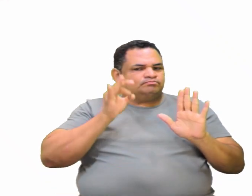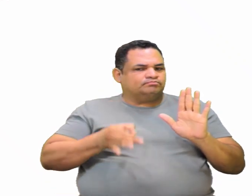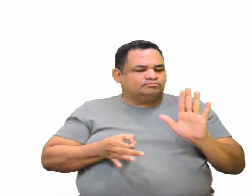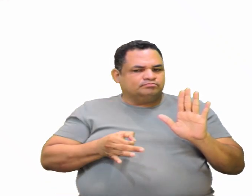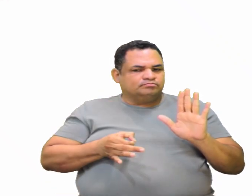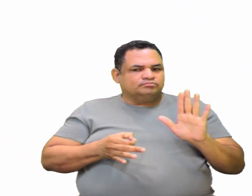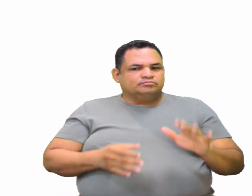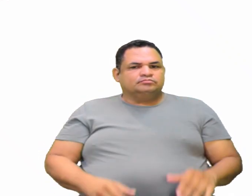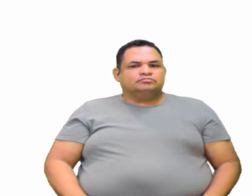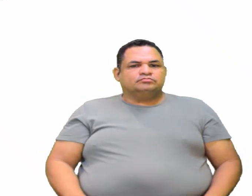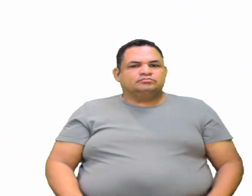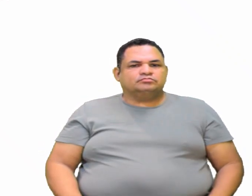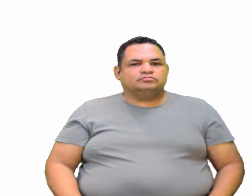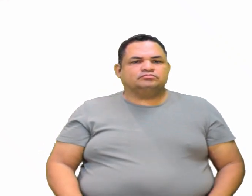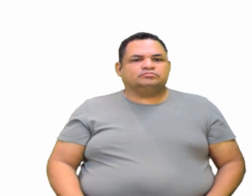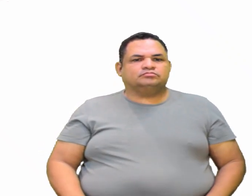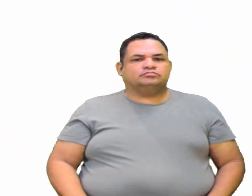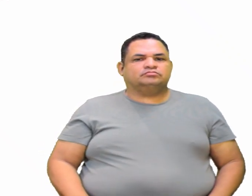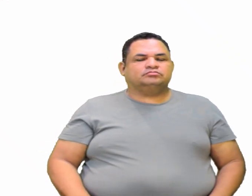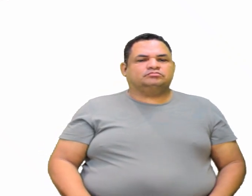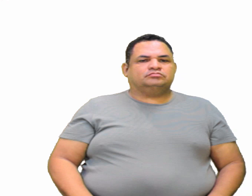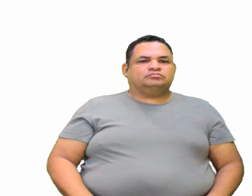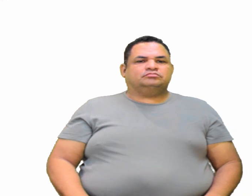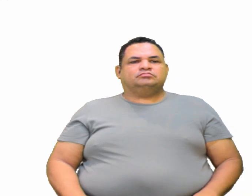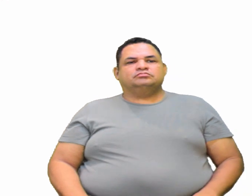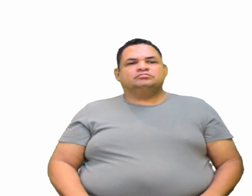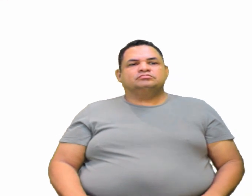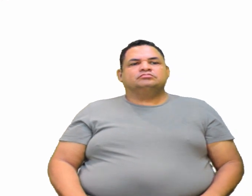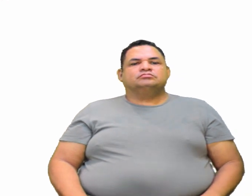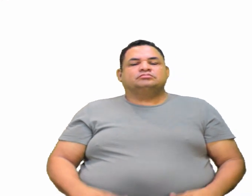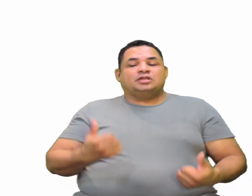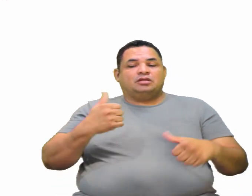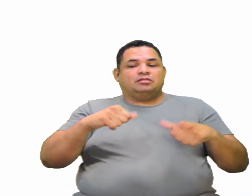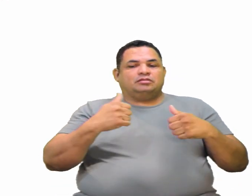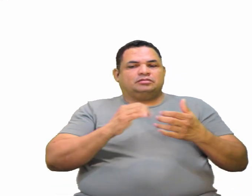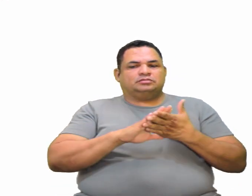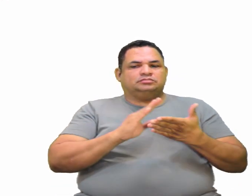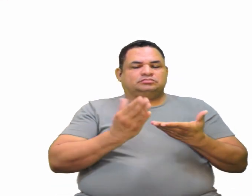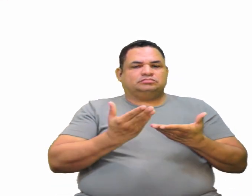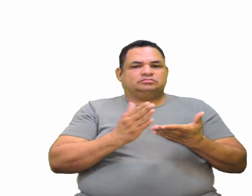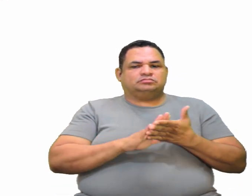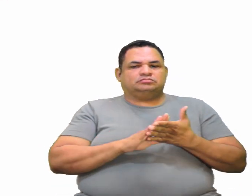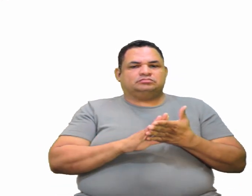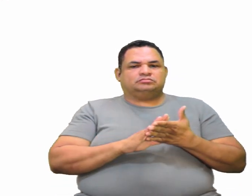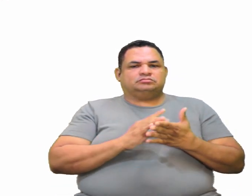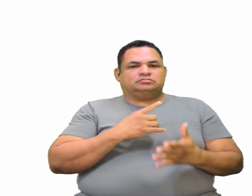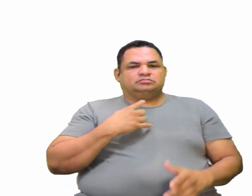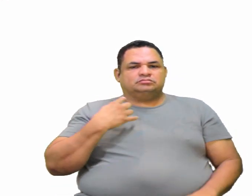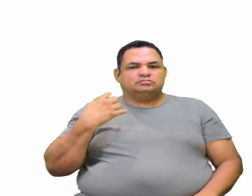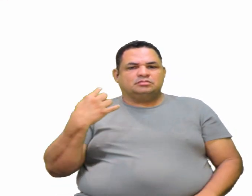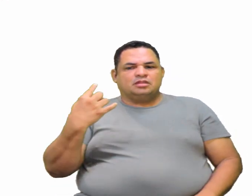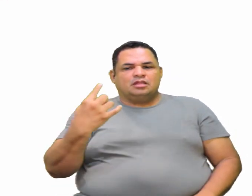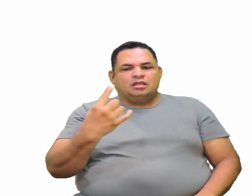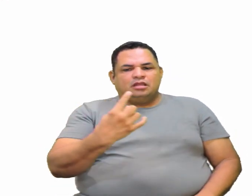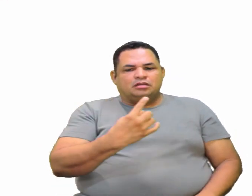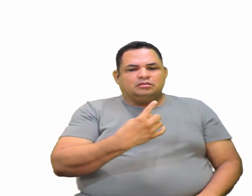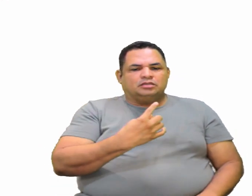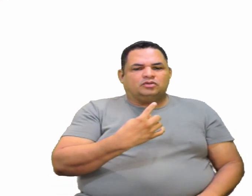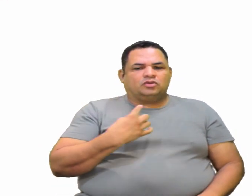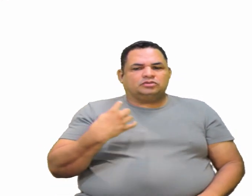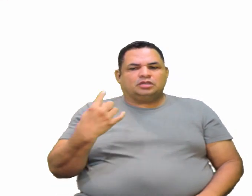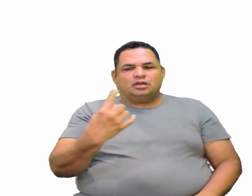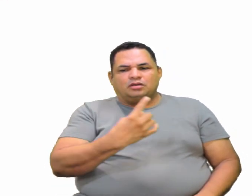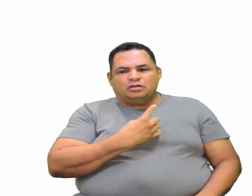tiveram dificuldade de responder. Porém, contudo, todavia, numa avaliação externa, ela vai rodear, vai florear, vai trazer